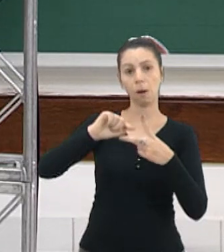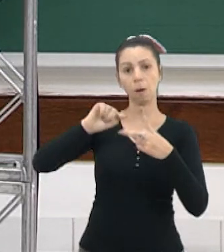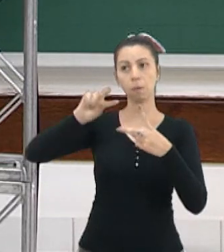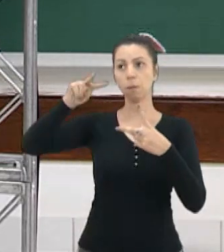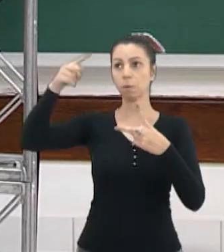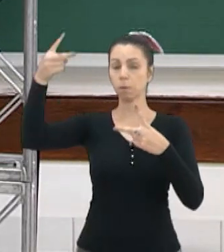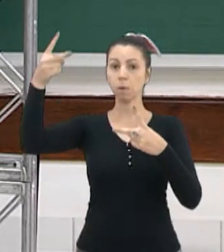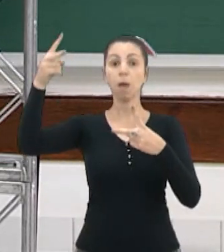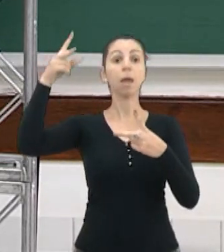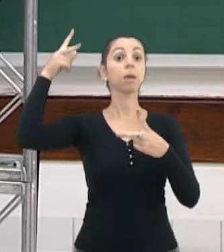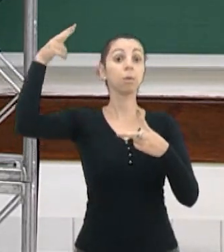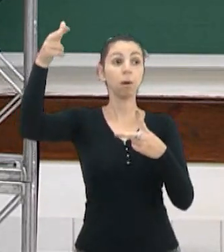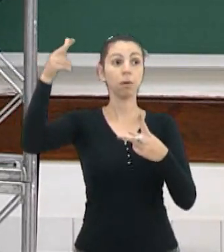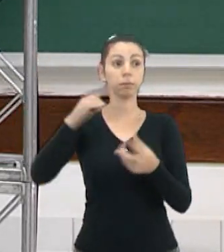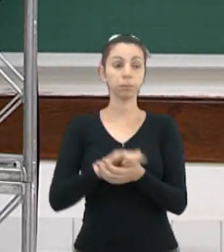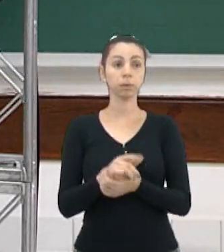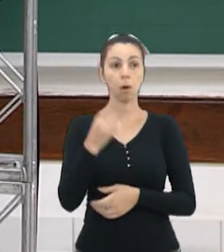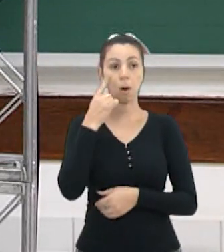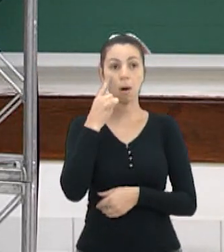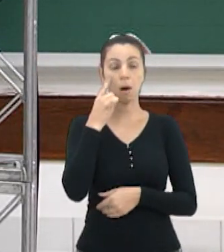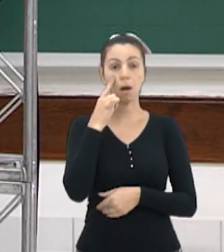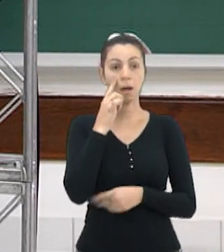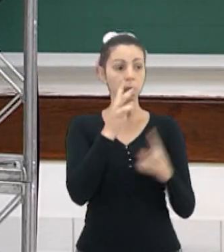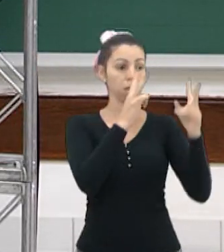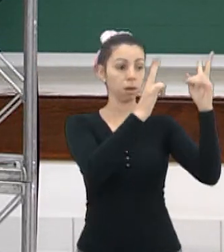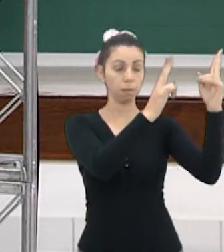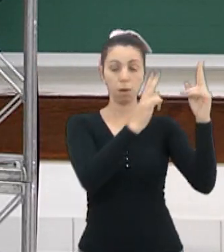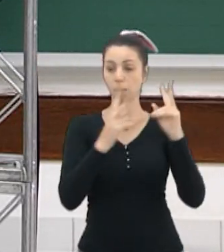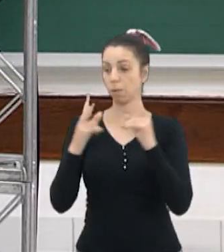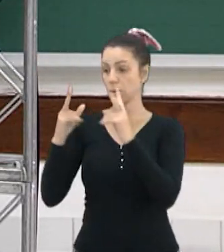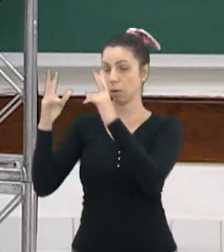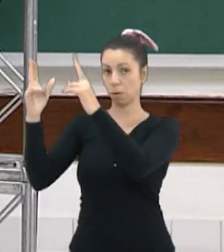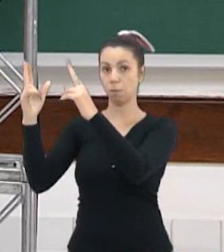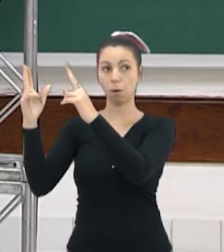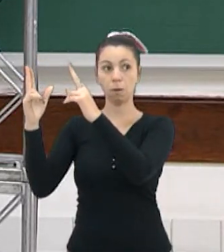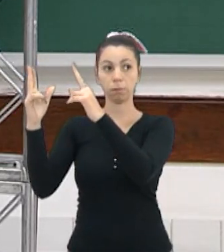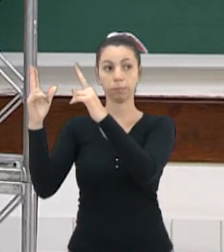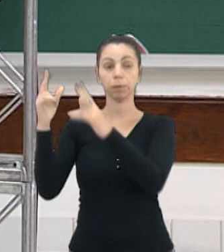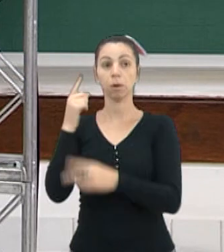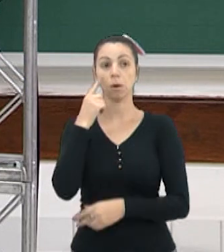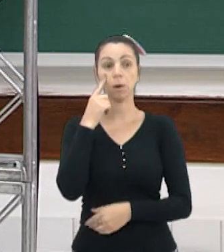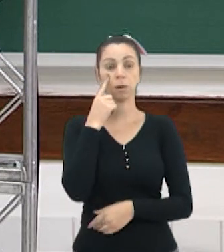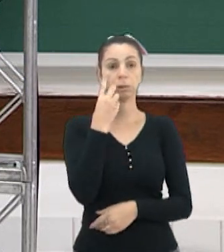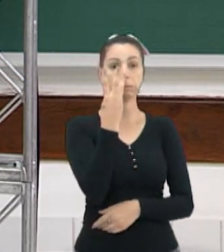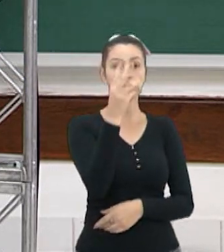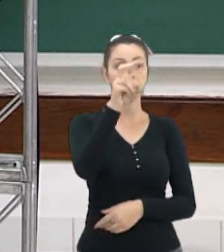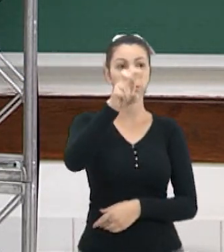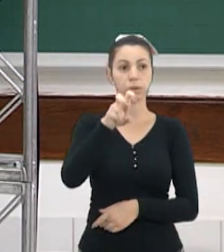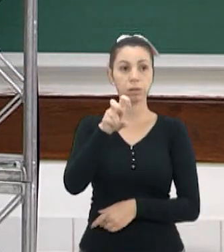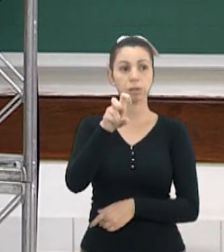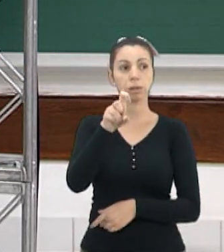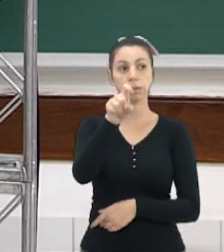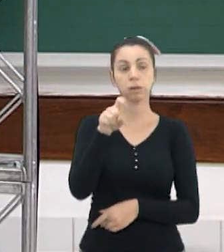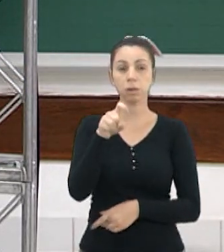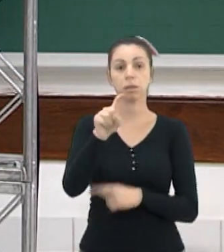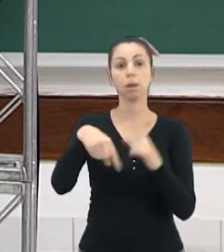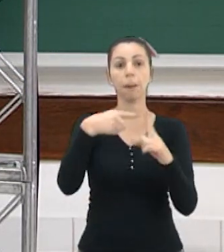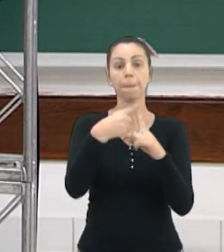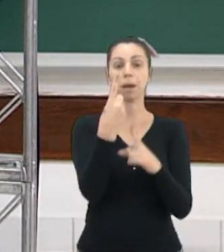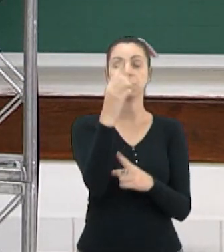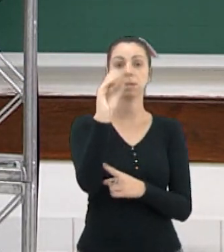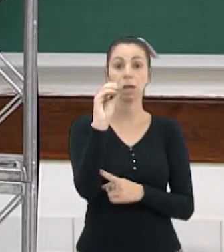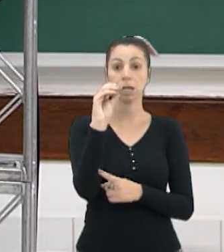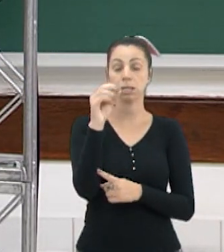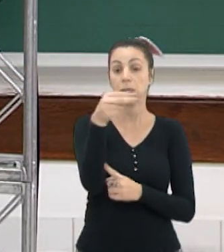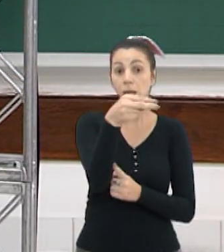Eu igualei as duas expressões. Um ângulo igual a 3x mais 10, que é igual a x mais